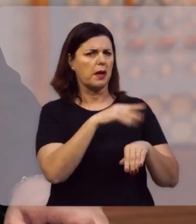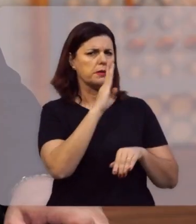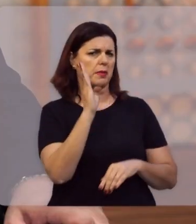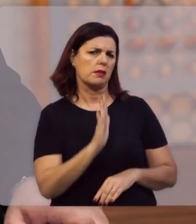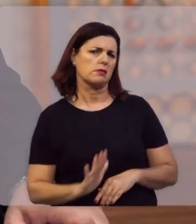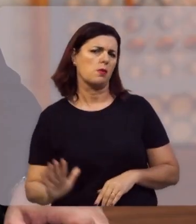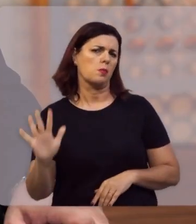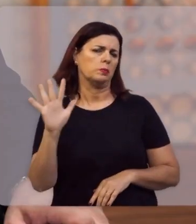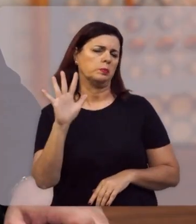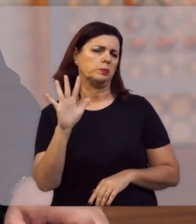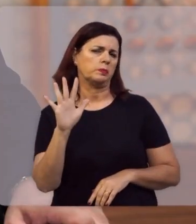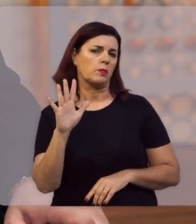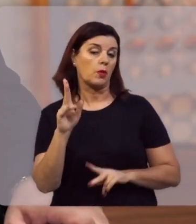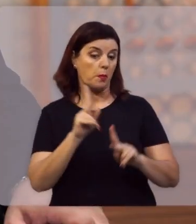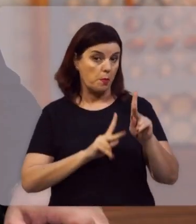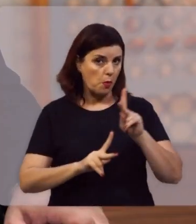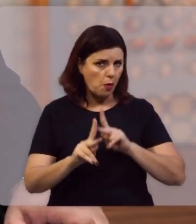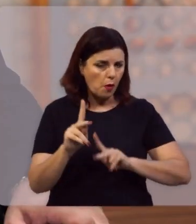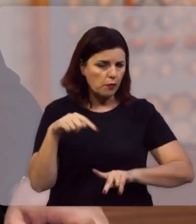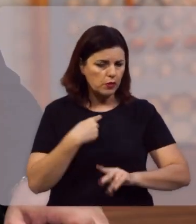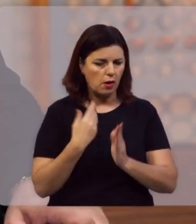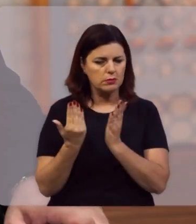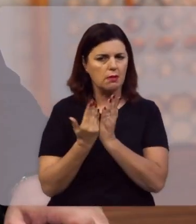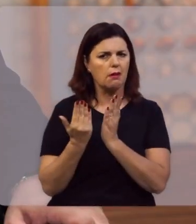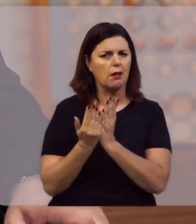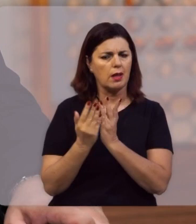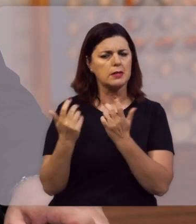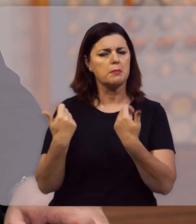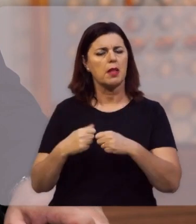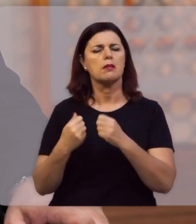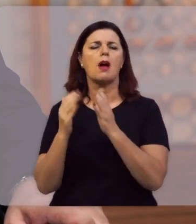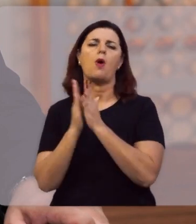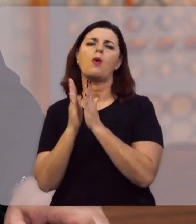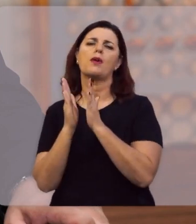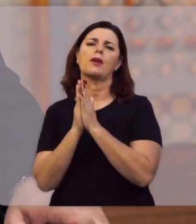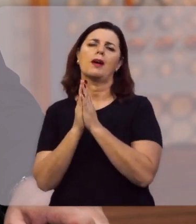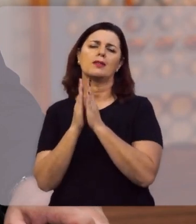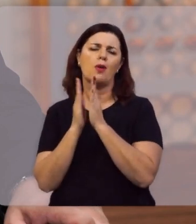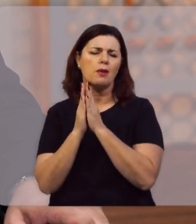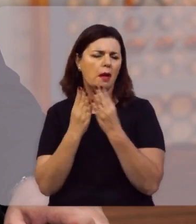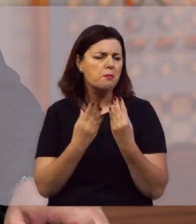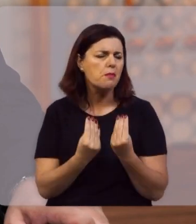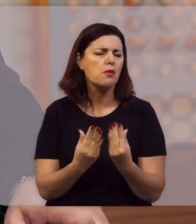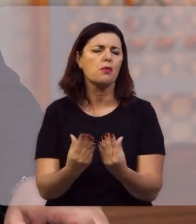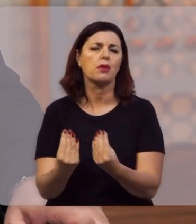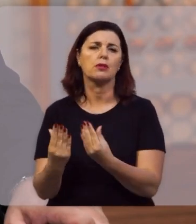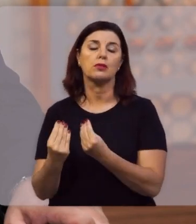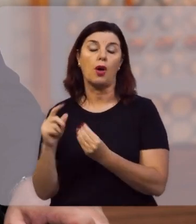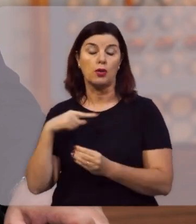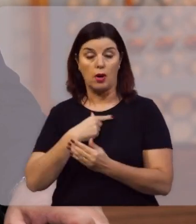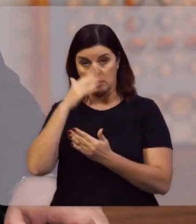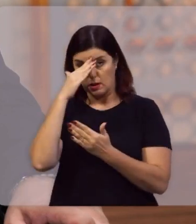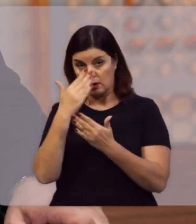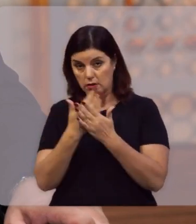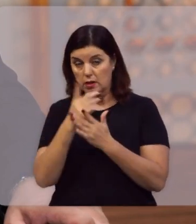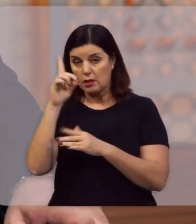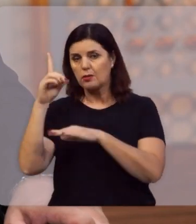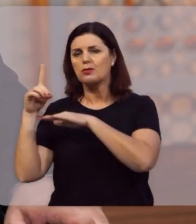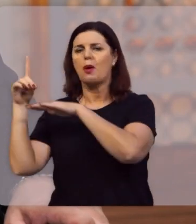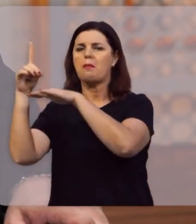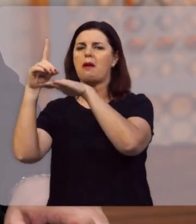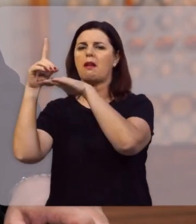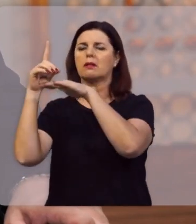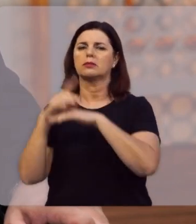e como povo de Deus nós precisamos orar e orar muito Nós cremos que Deus é